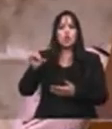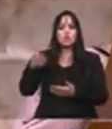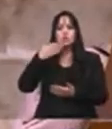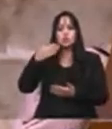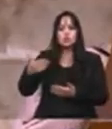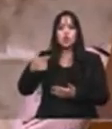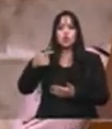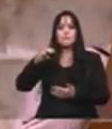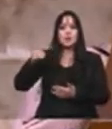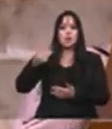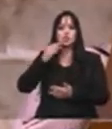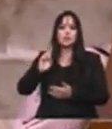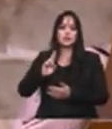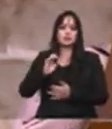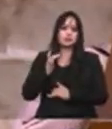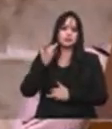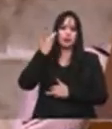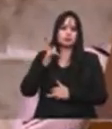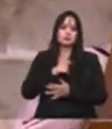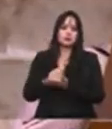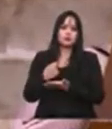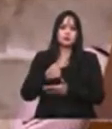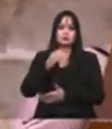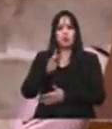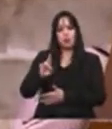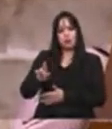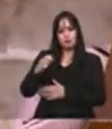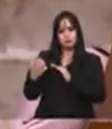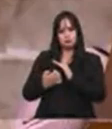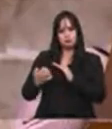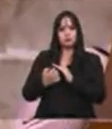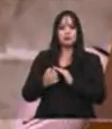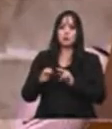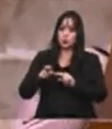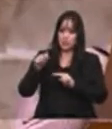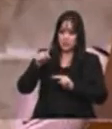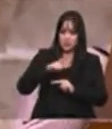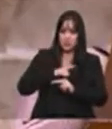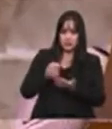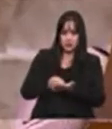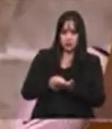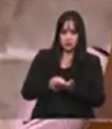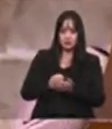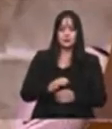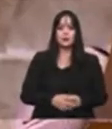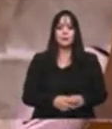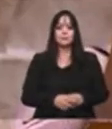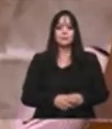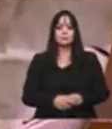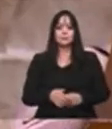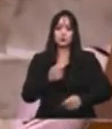milhões para viabilizar os contratos da BR Distribuidora e que, em razão dessa existência,